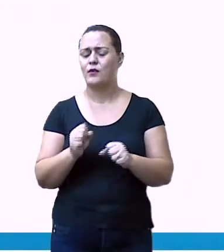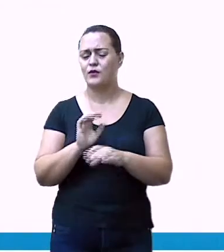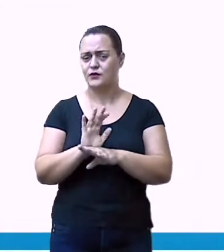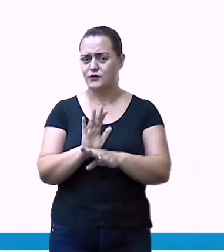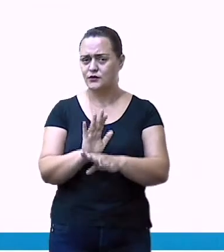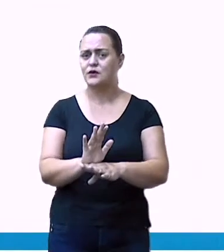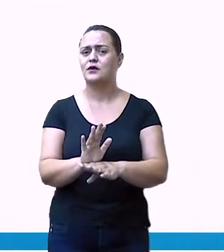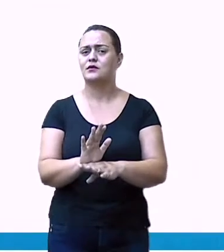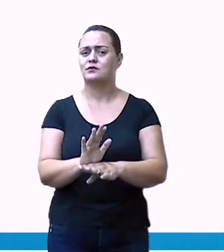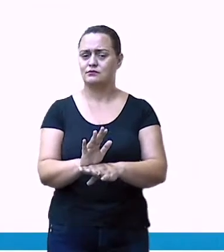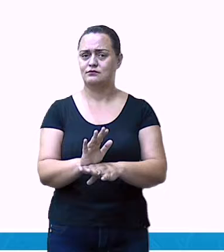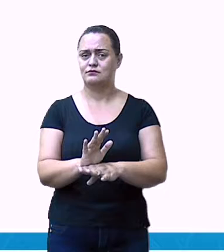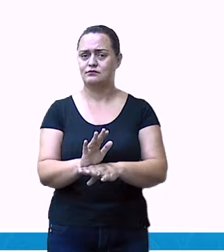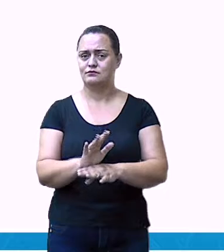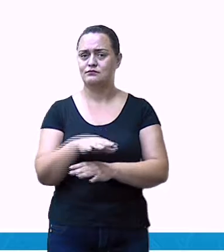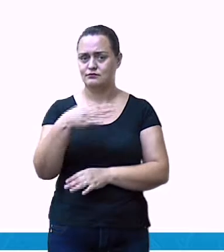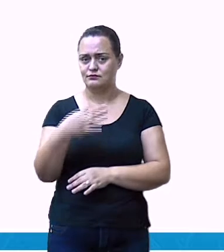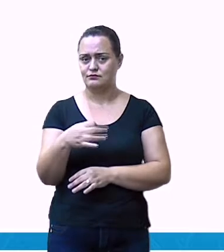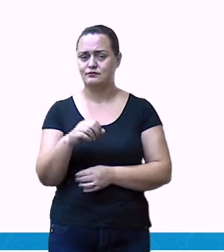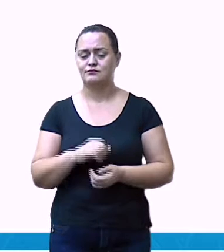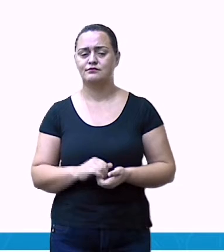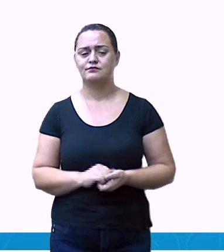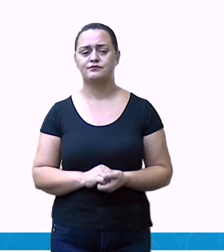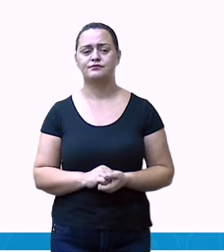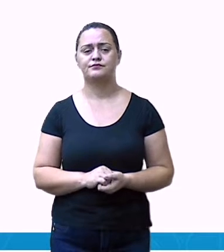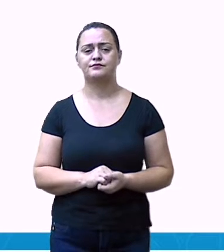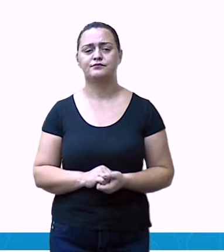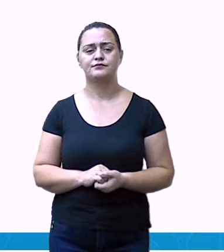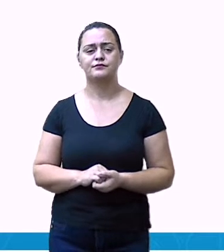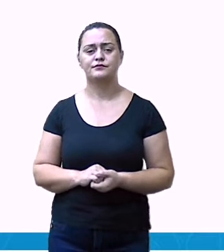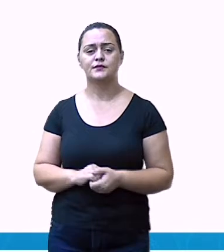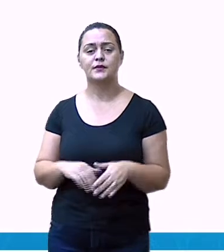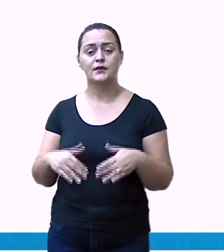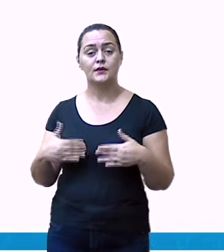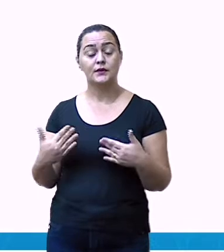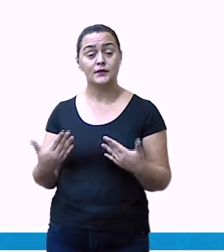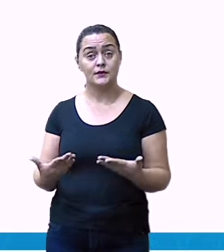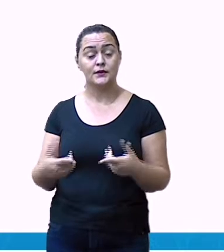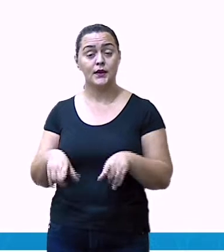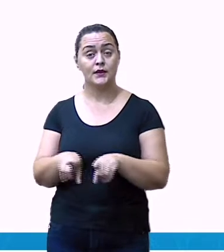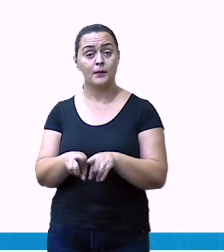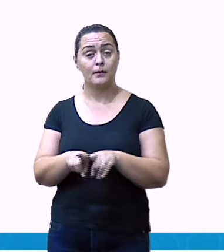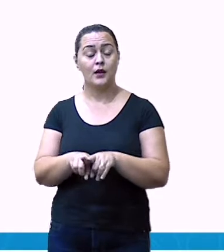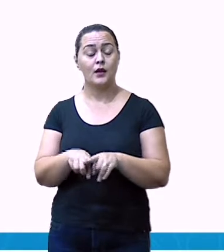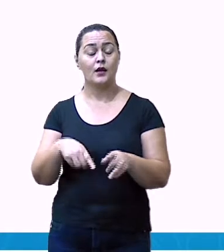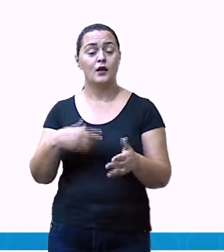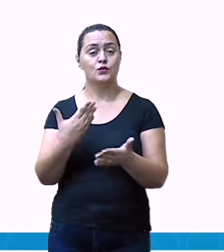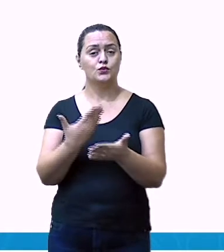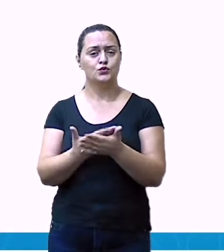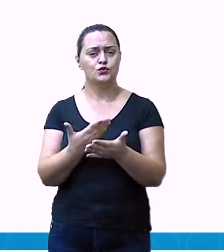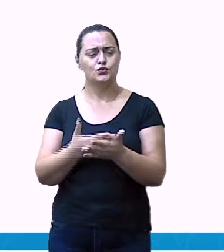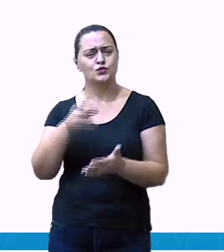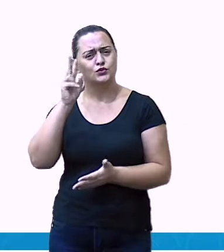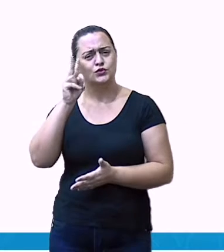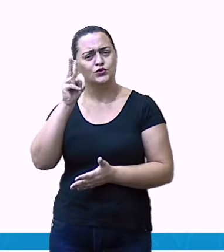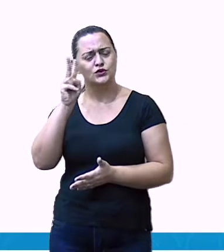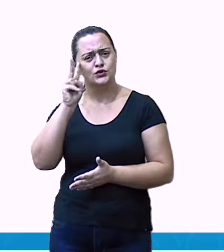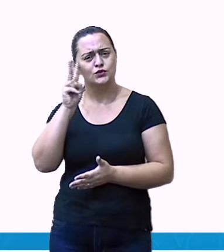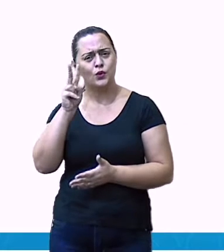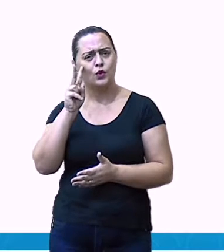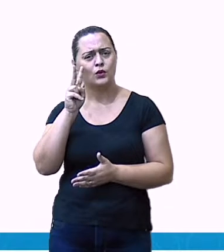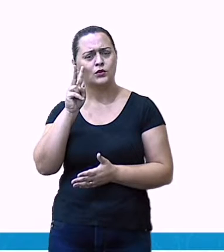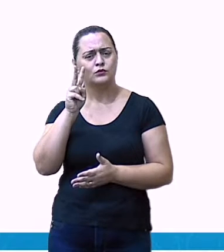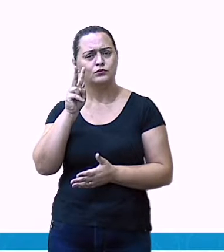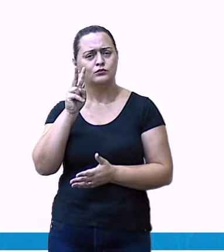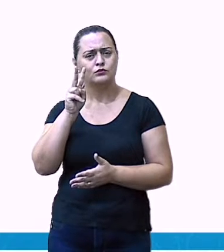Ainda sobre os primeiros registros. Da mesma forma, no estudo da história da humanidade, alguns